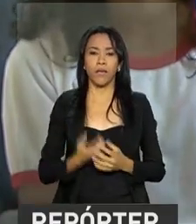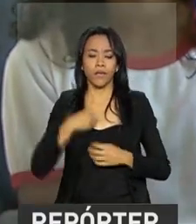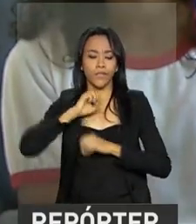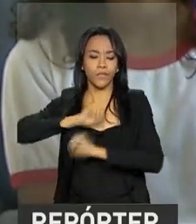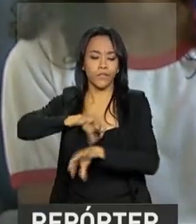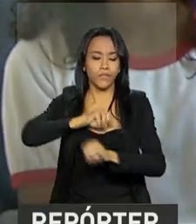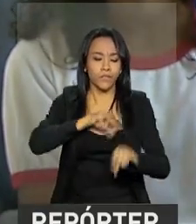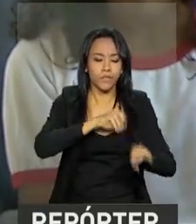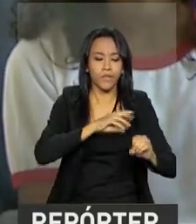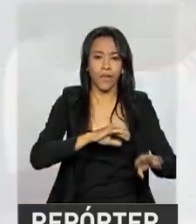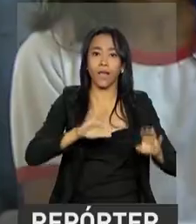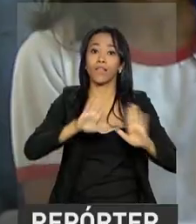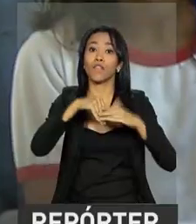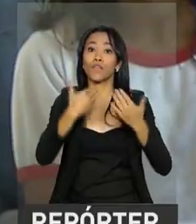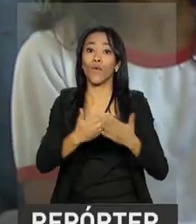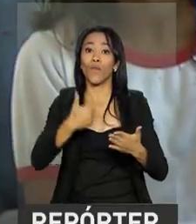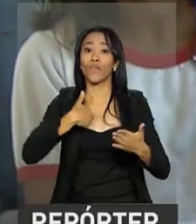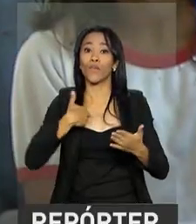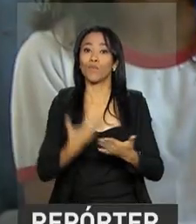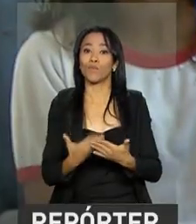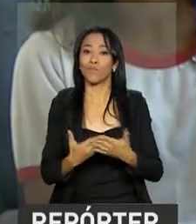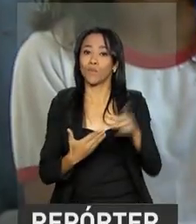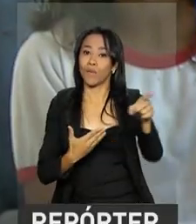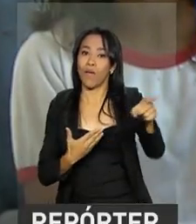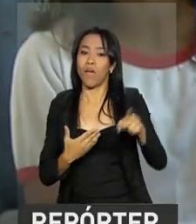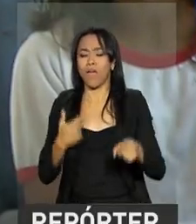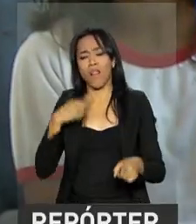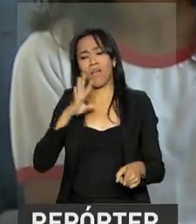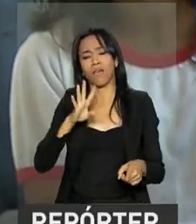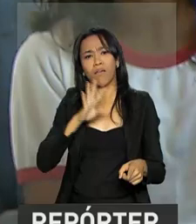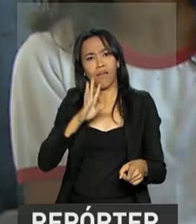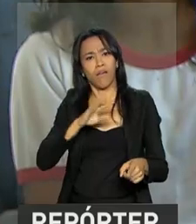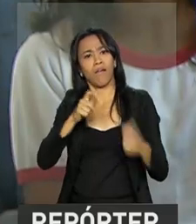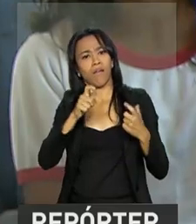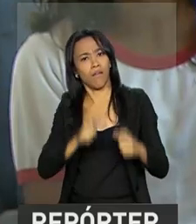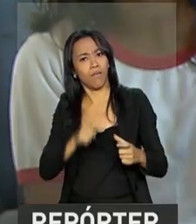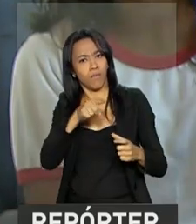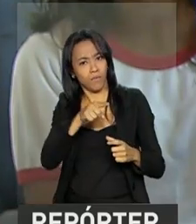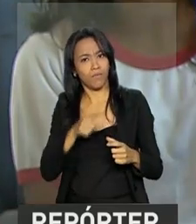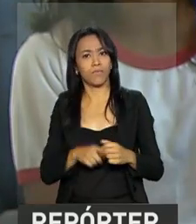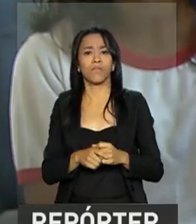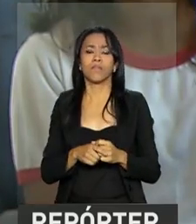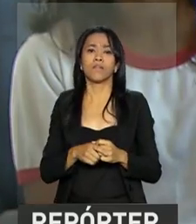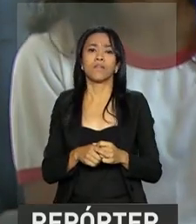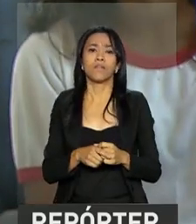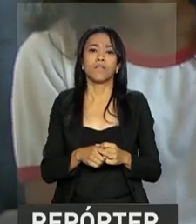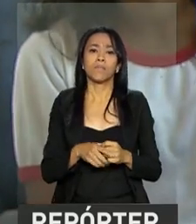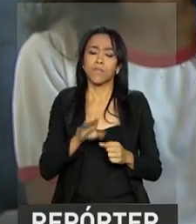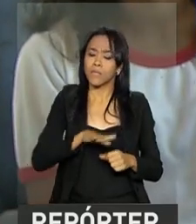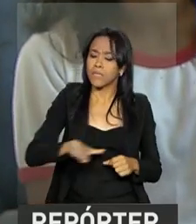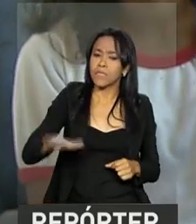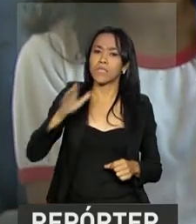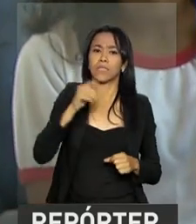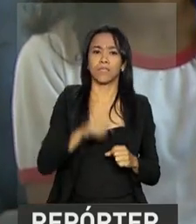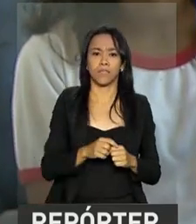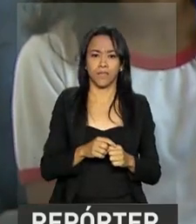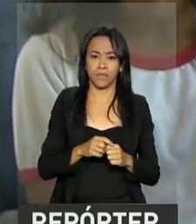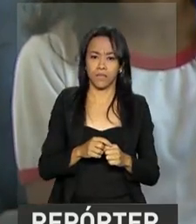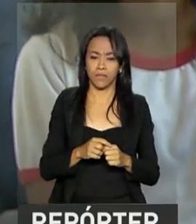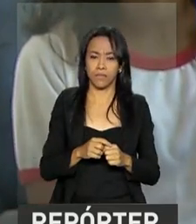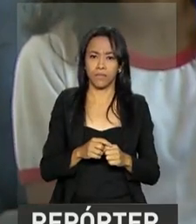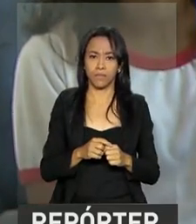na escola que eu estudo. Porque aqui eu acho que muito legal, tem transporte escolar para todas as crianças, busca todas